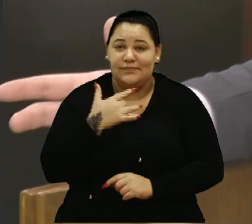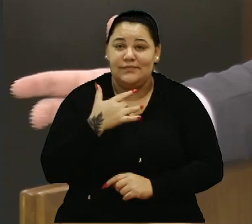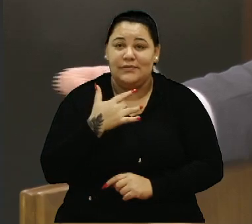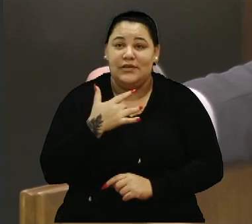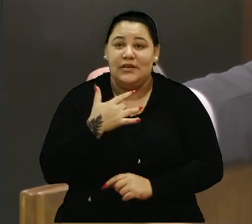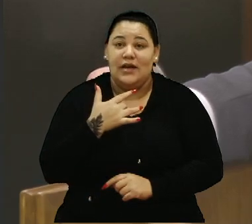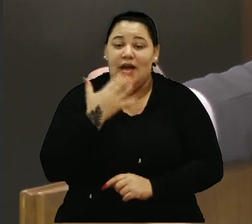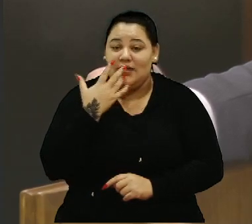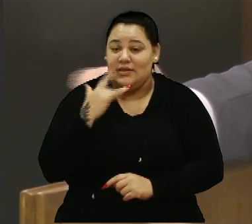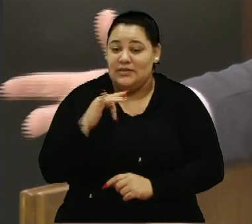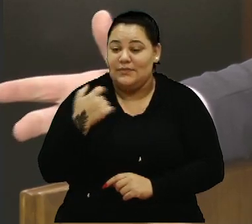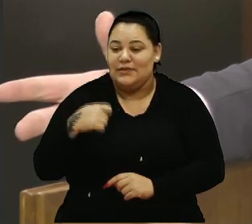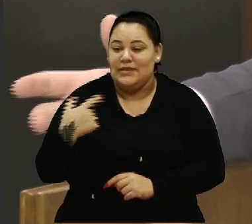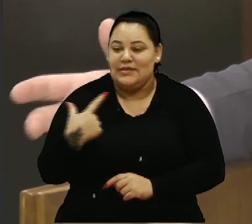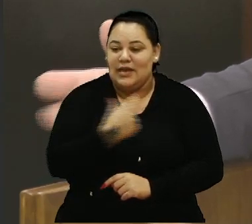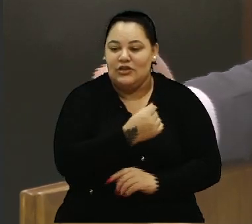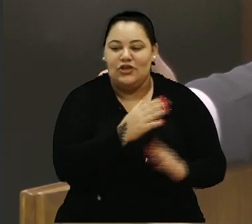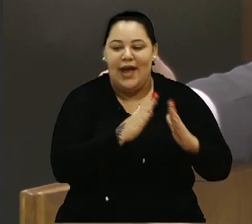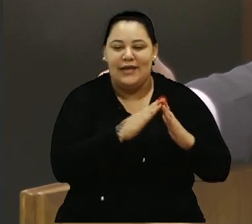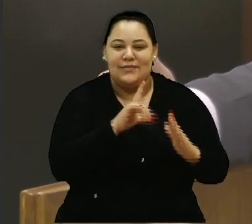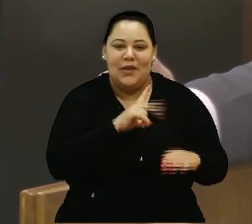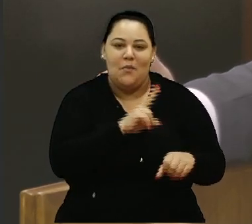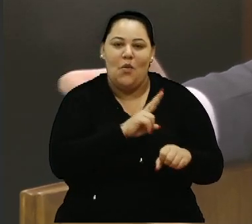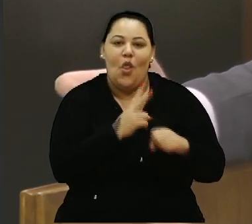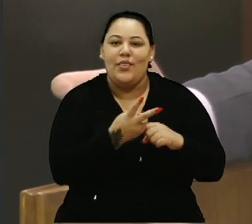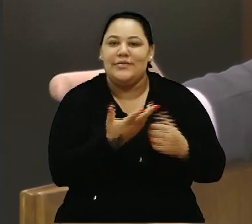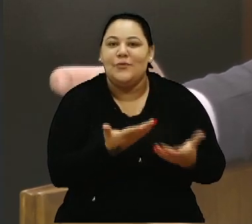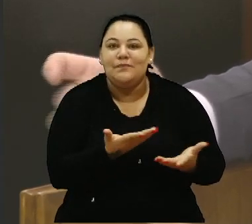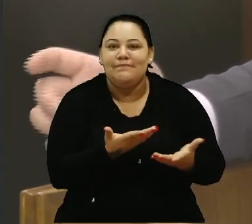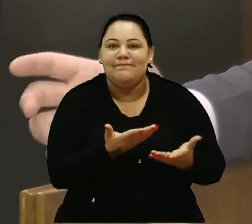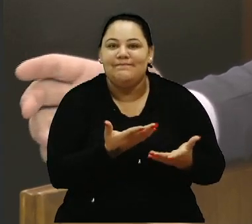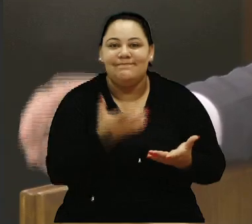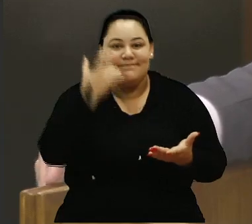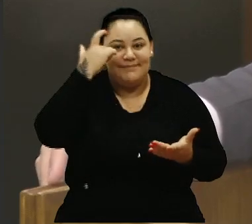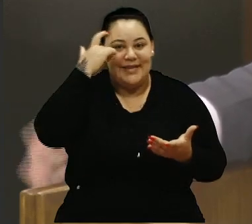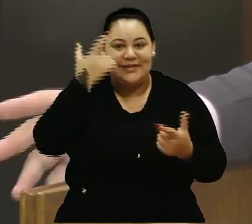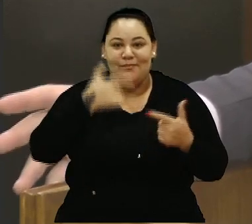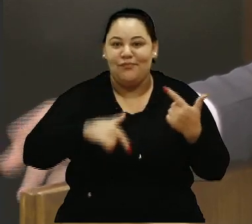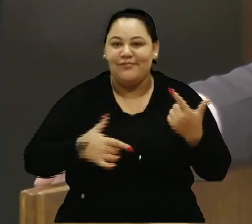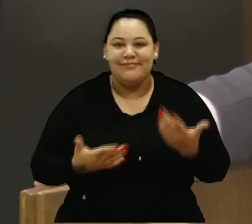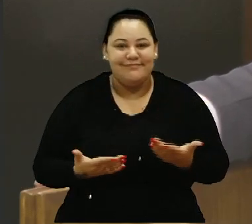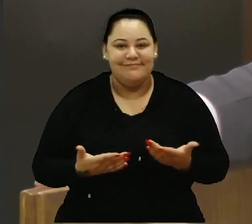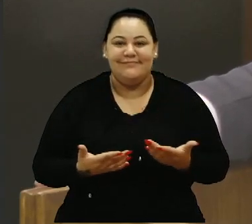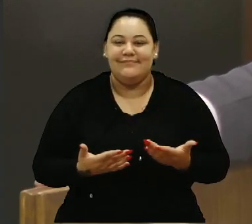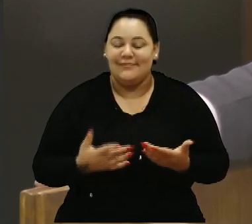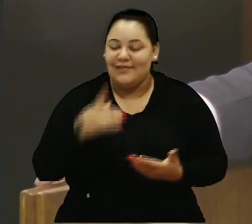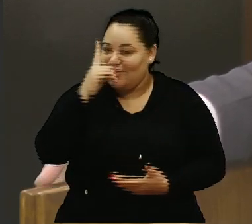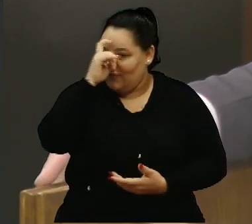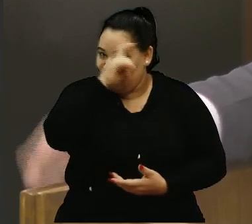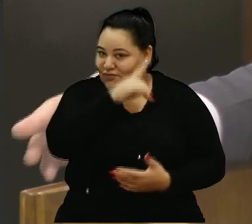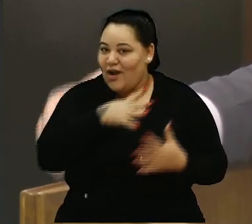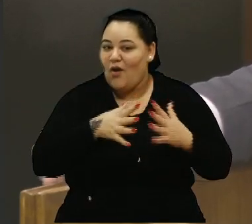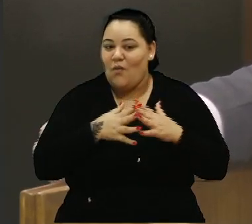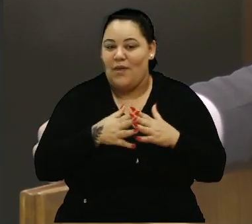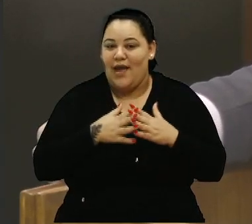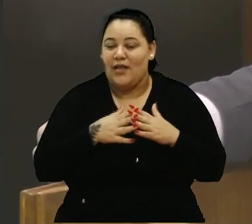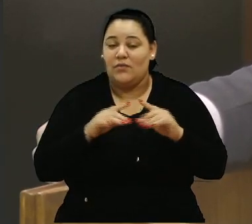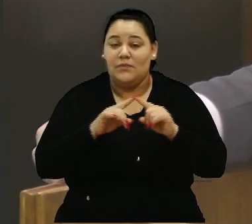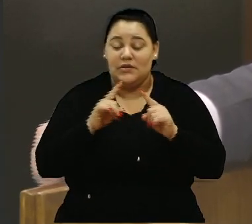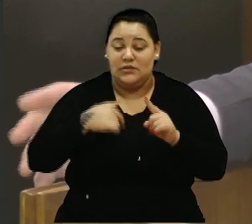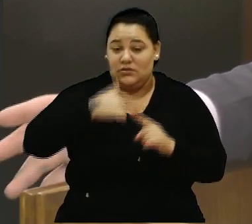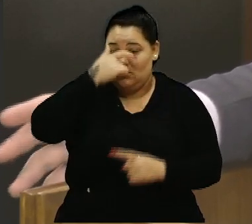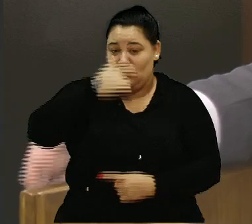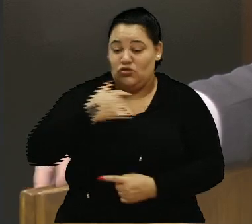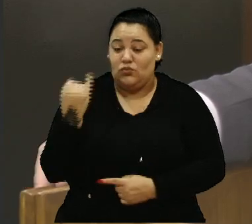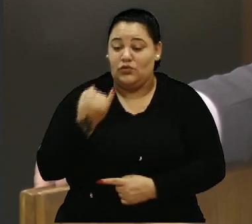protegida, né? Que paradoxo é esse? Tem que tirar a criança de casa para ela estar protegida. Mas eu acho que é importante mencionar